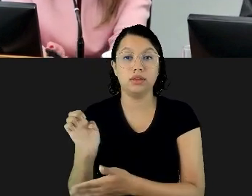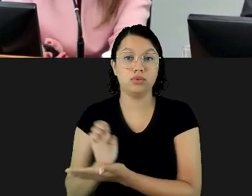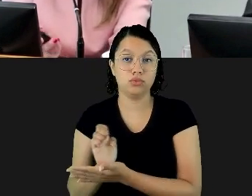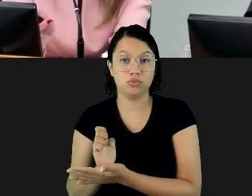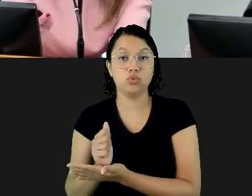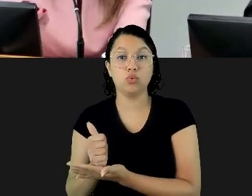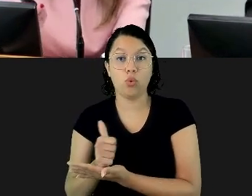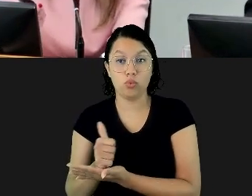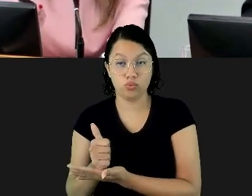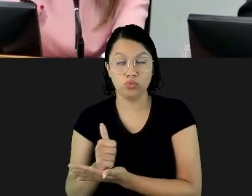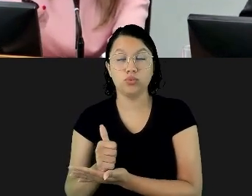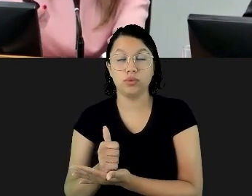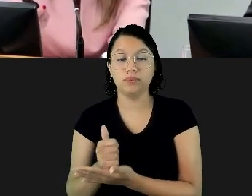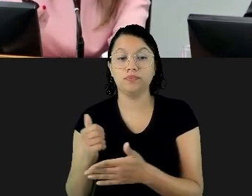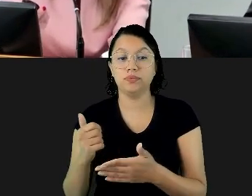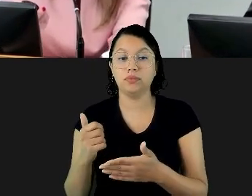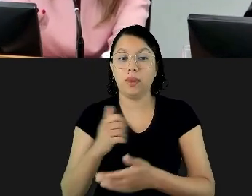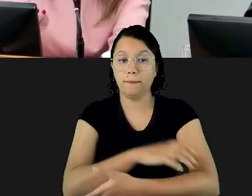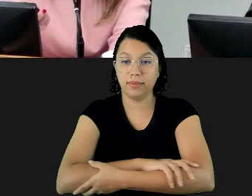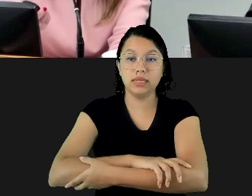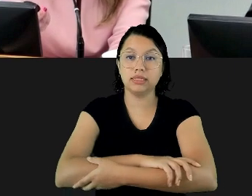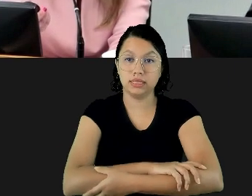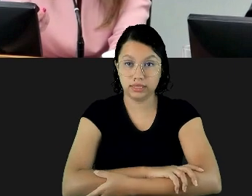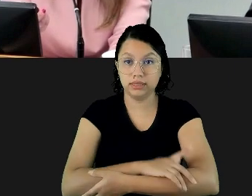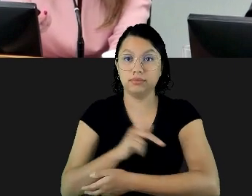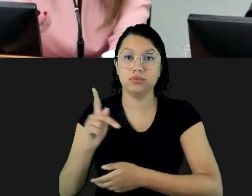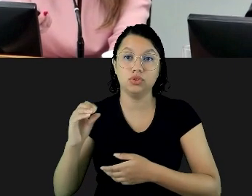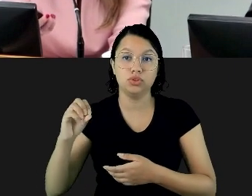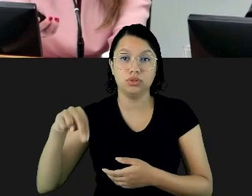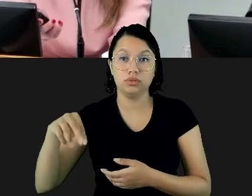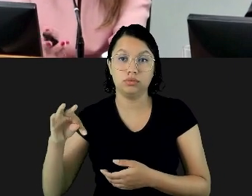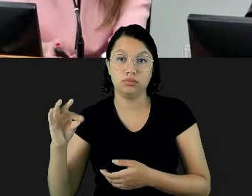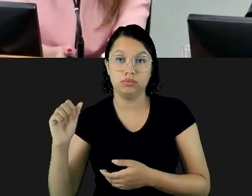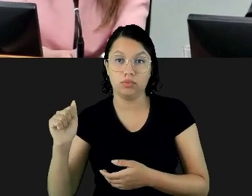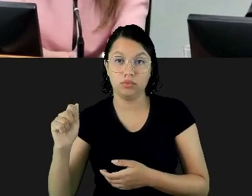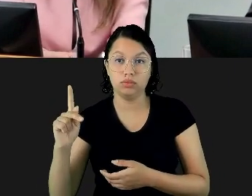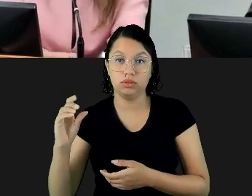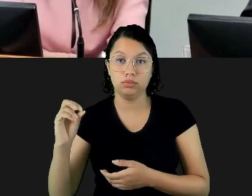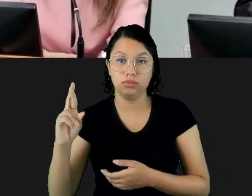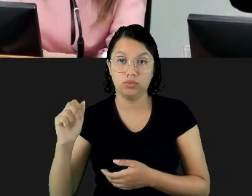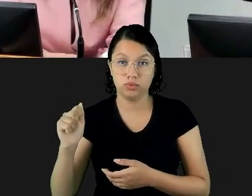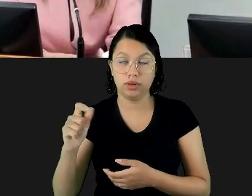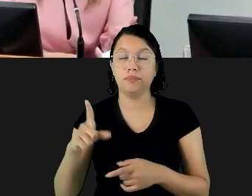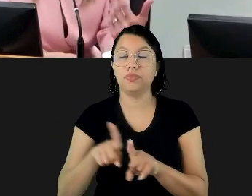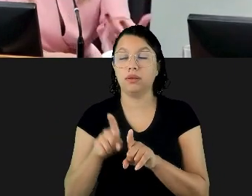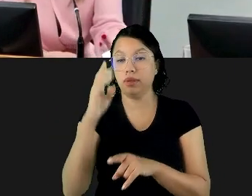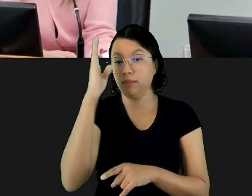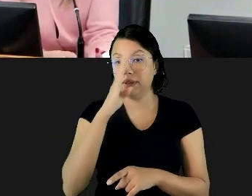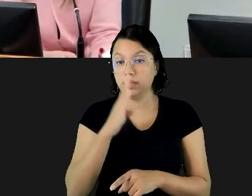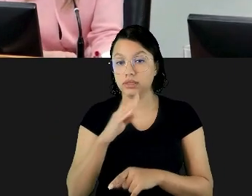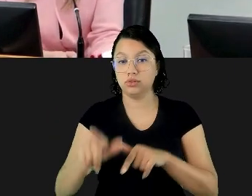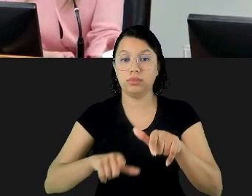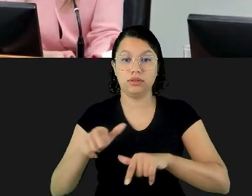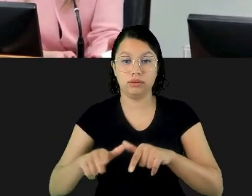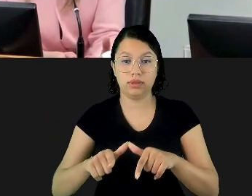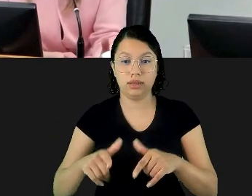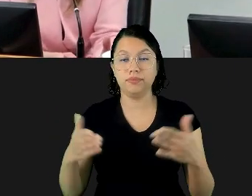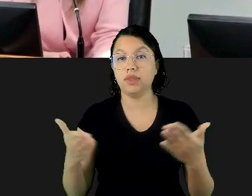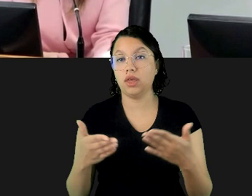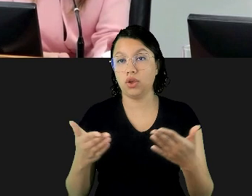parceria com a Prefeitura de Ponta Porã e aí no Brasil para atuação. E passando para a nossa